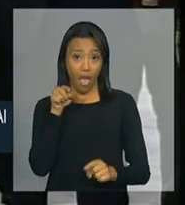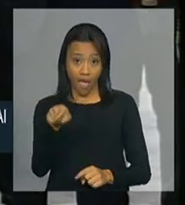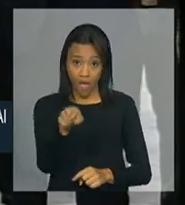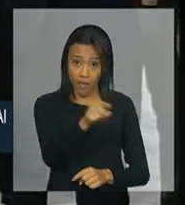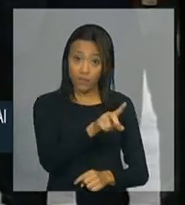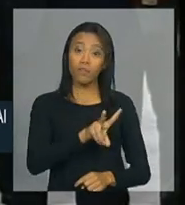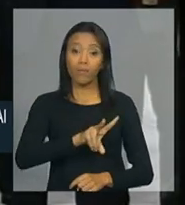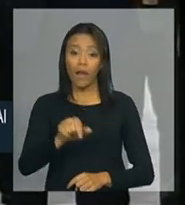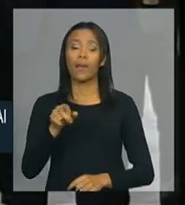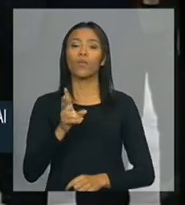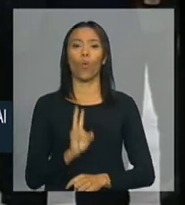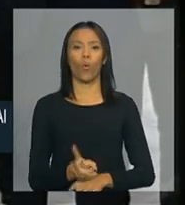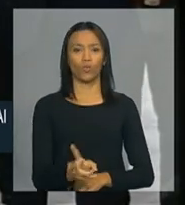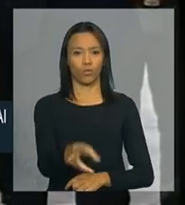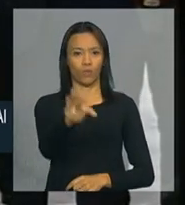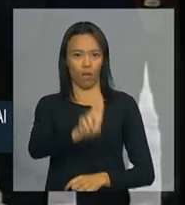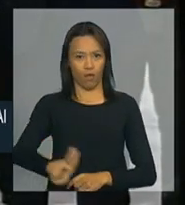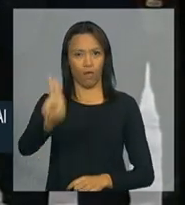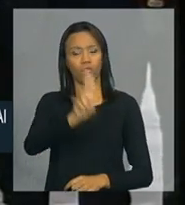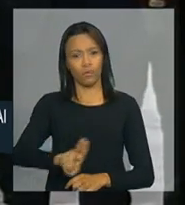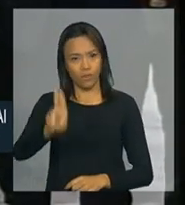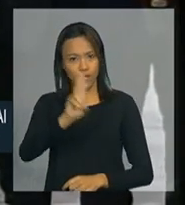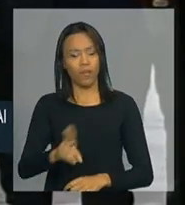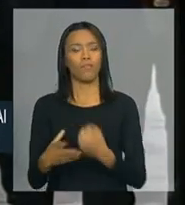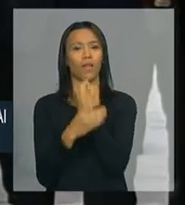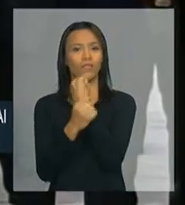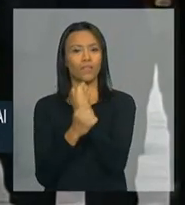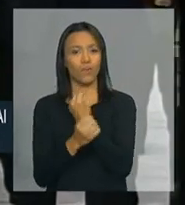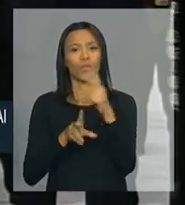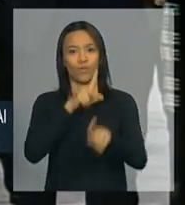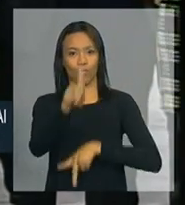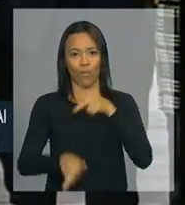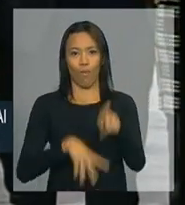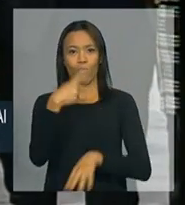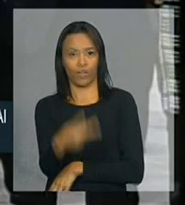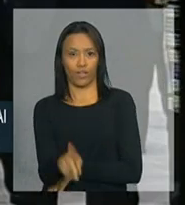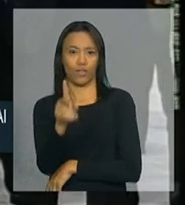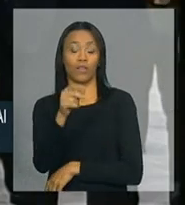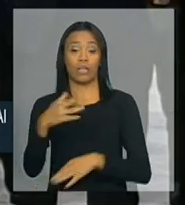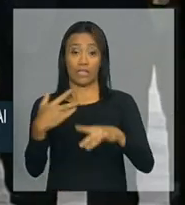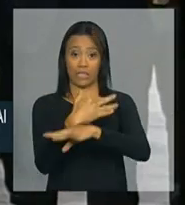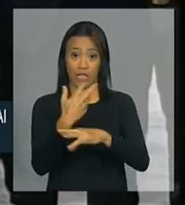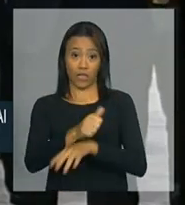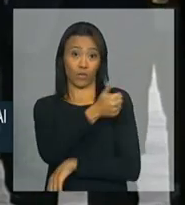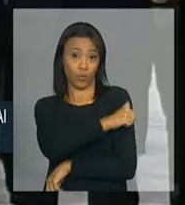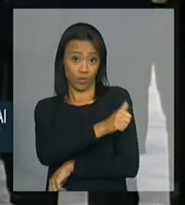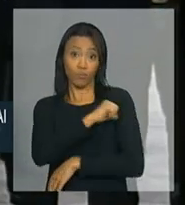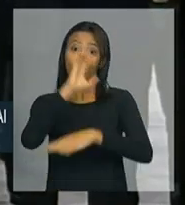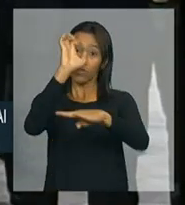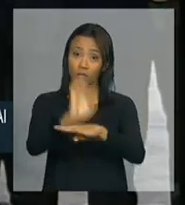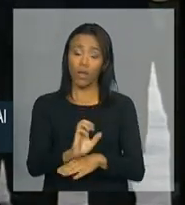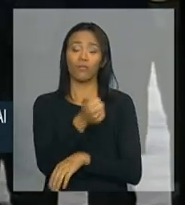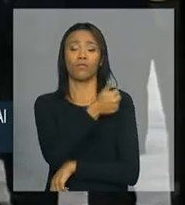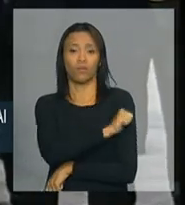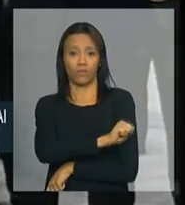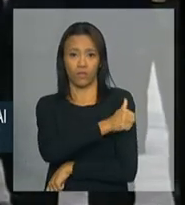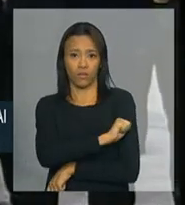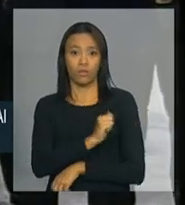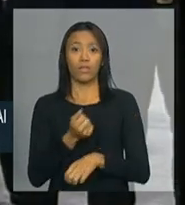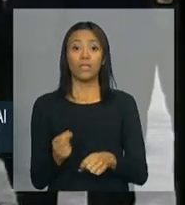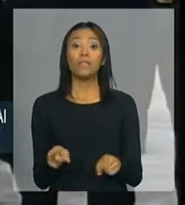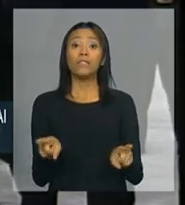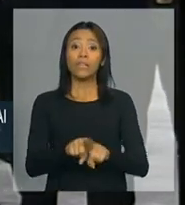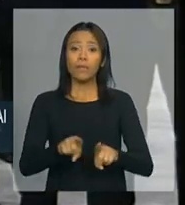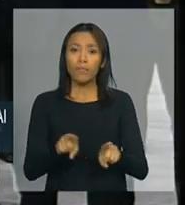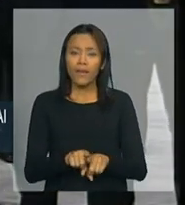a serviço da segurança pública do Rio de Janeiro, da cidade do Rio de Janeiro, do Estado do Rio de Janeiro e